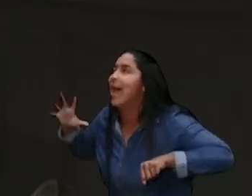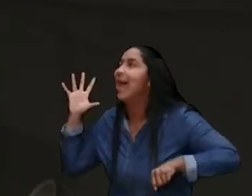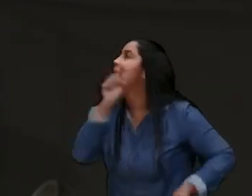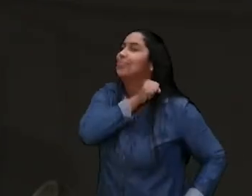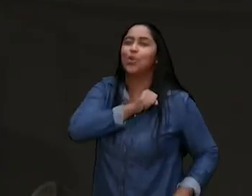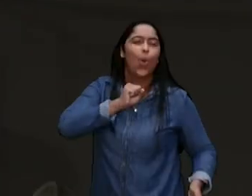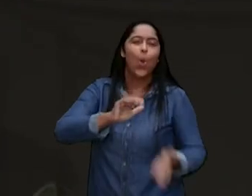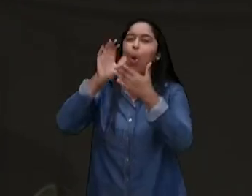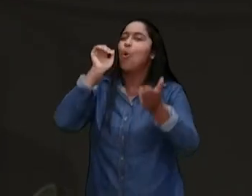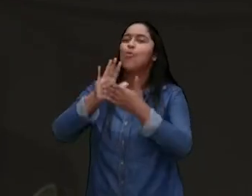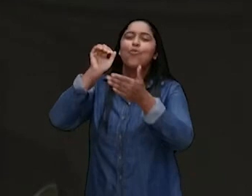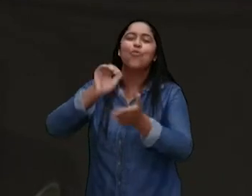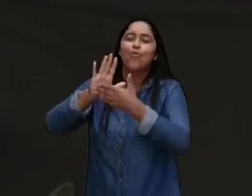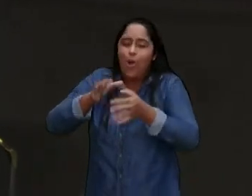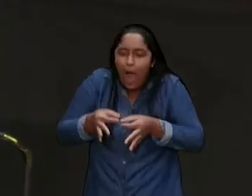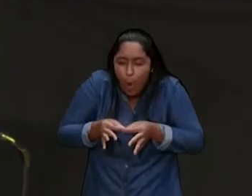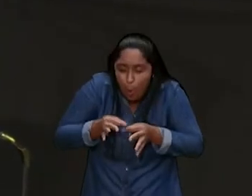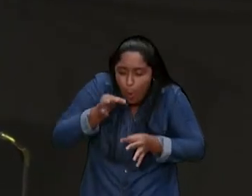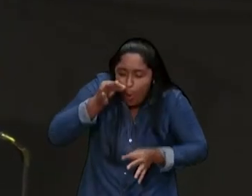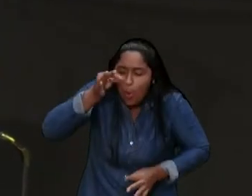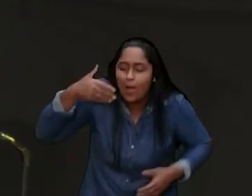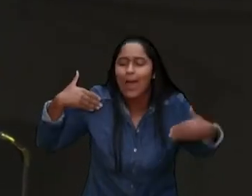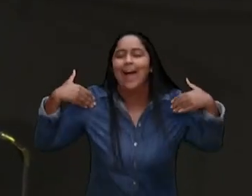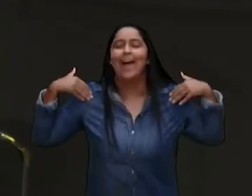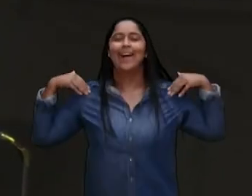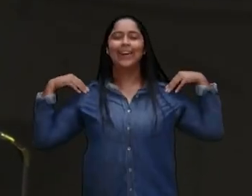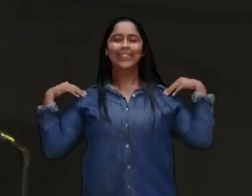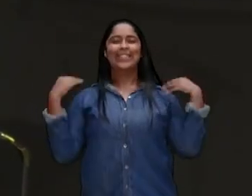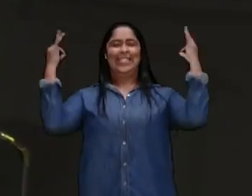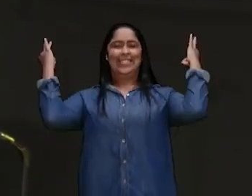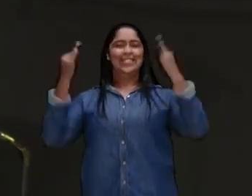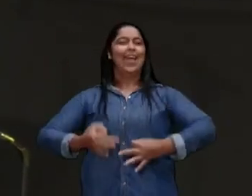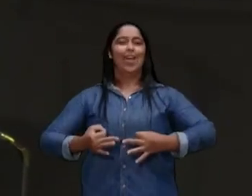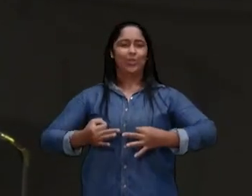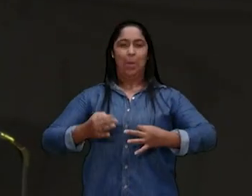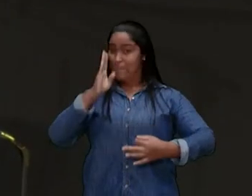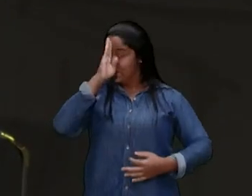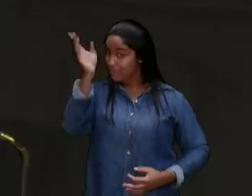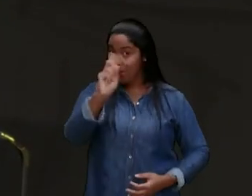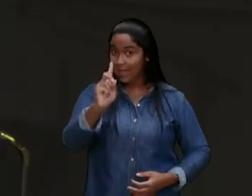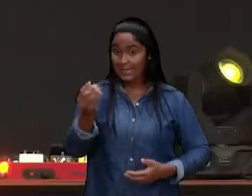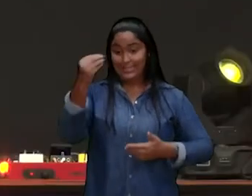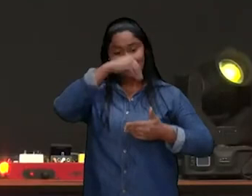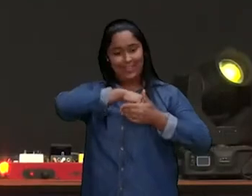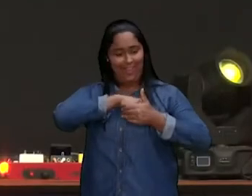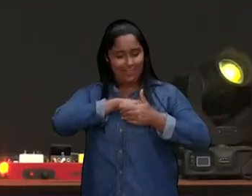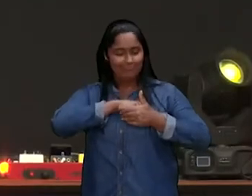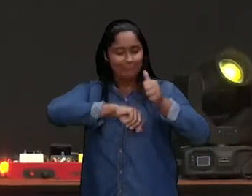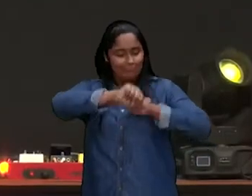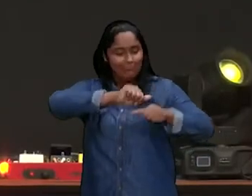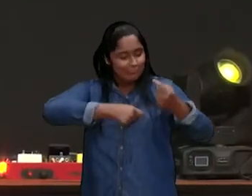não fui ajeitar o indireita da coluna mais importante foi indireitar do coração